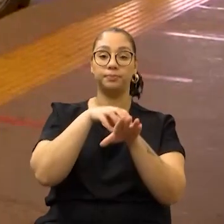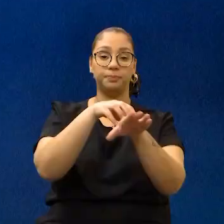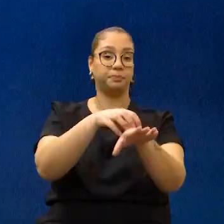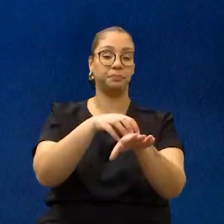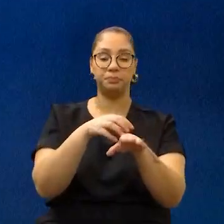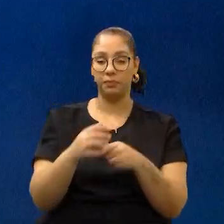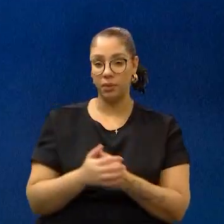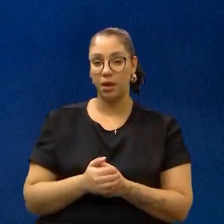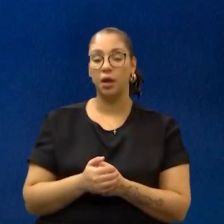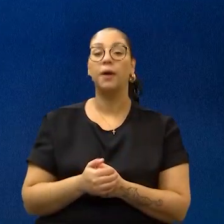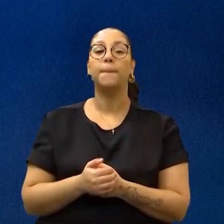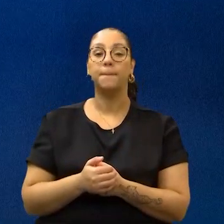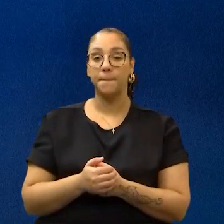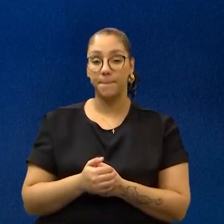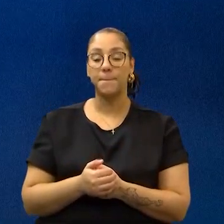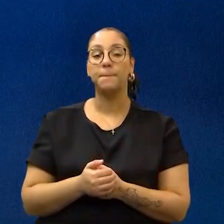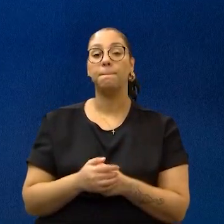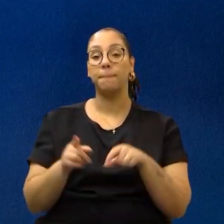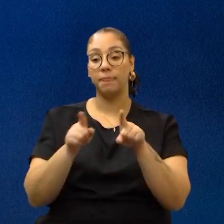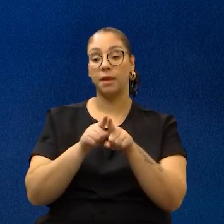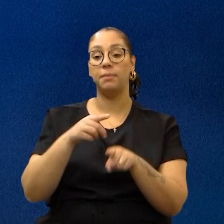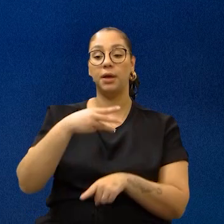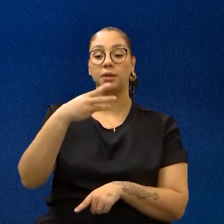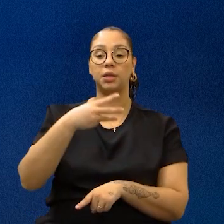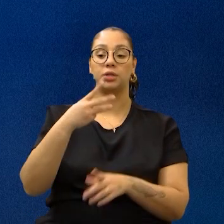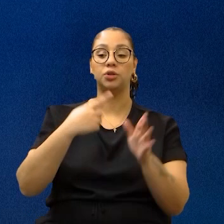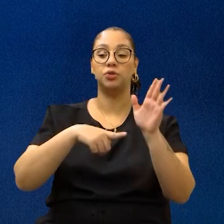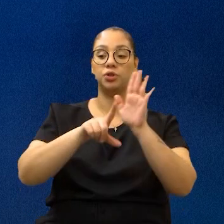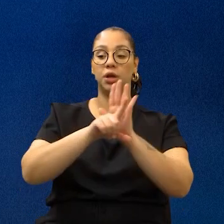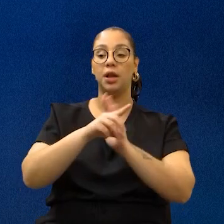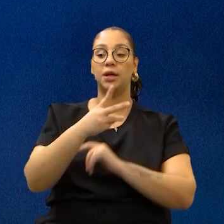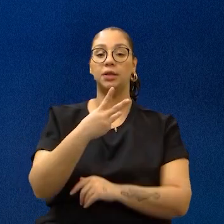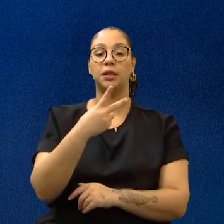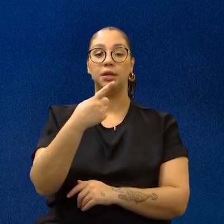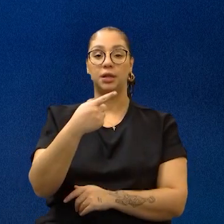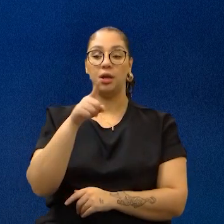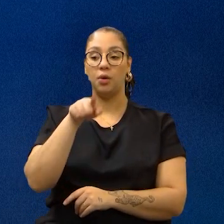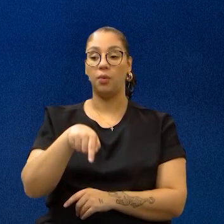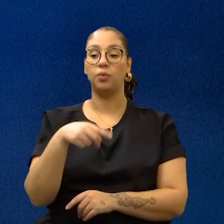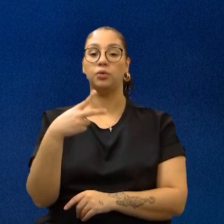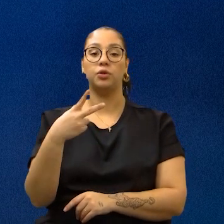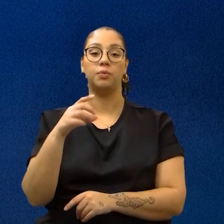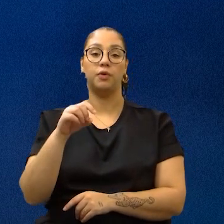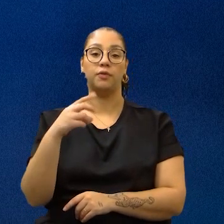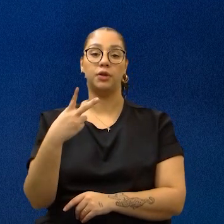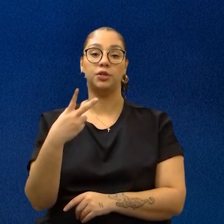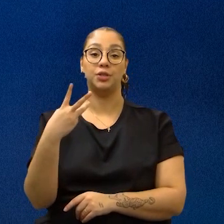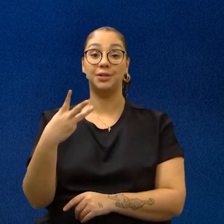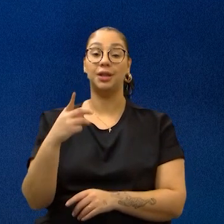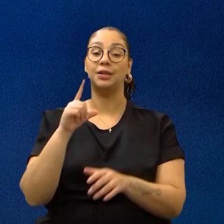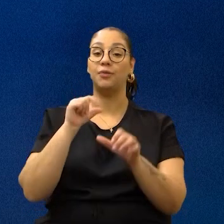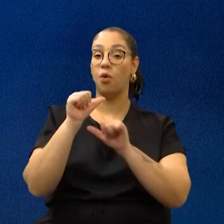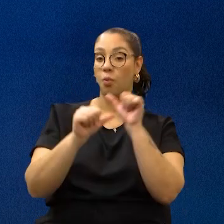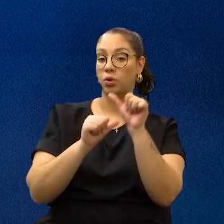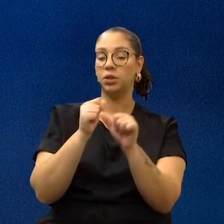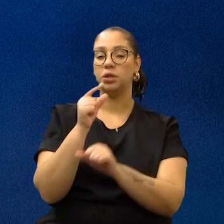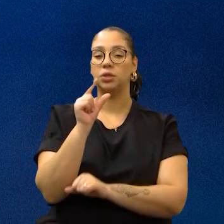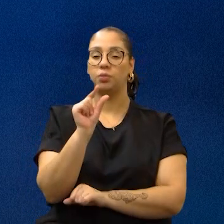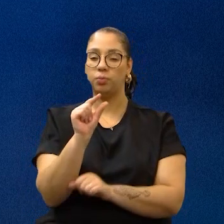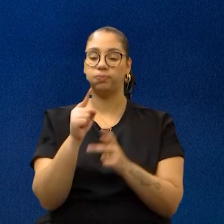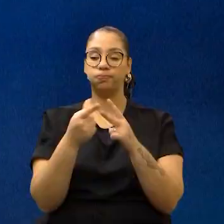público. Já o terceiro projeto de lei complementar 31 de 2023 deve passar por uma